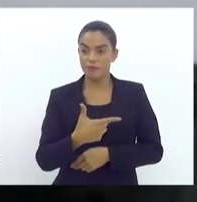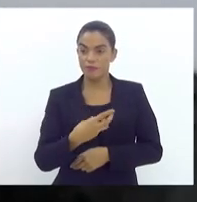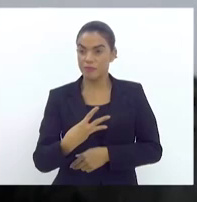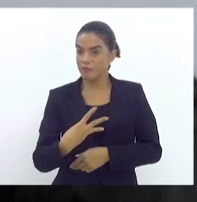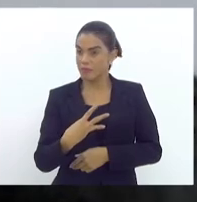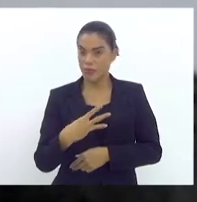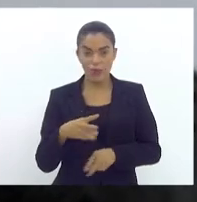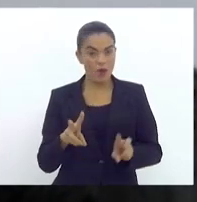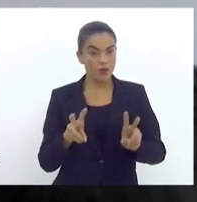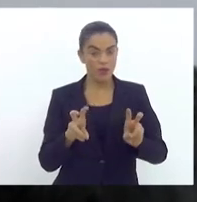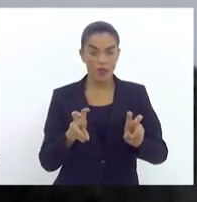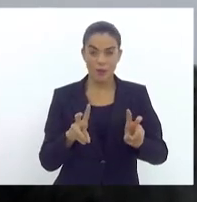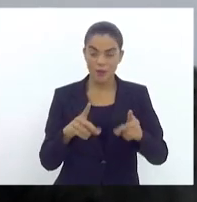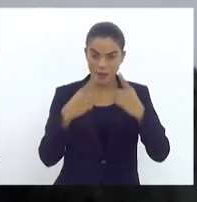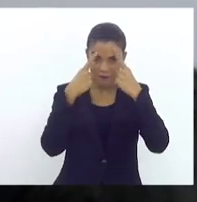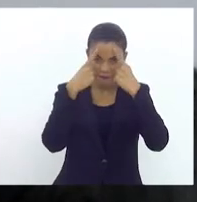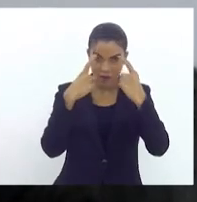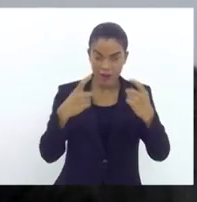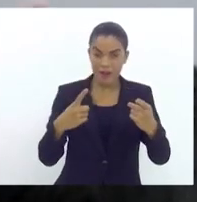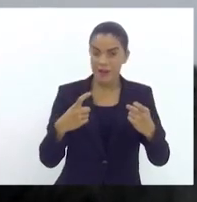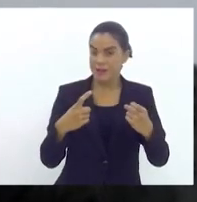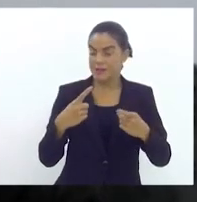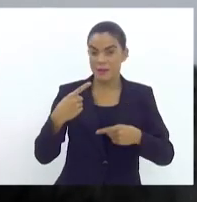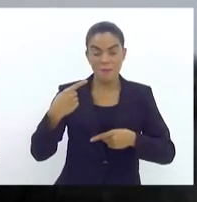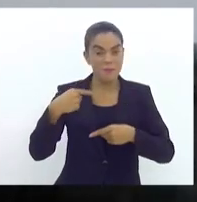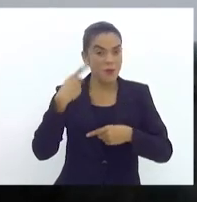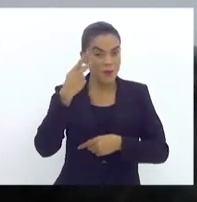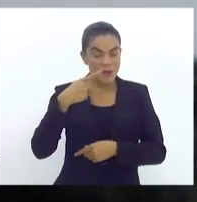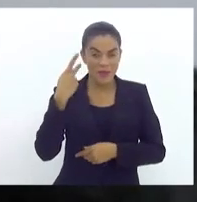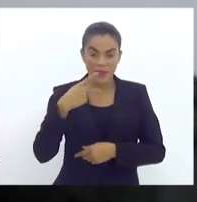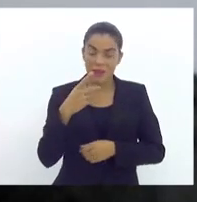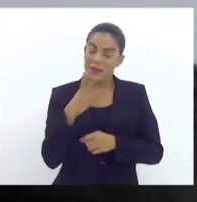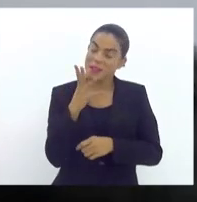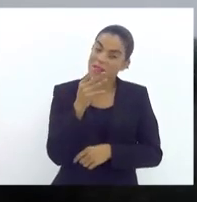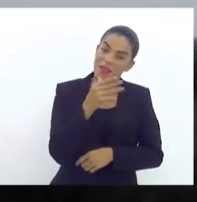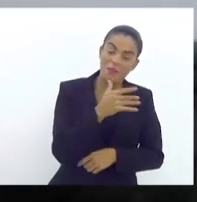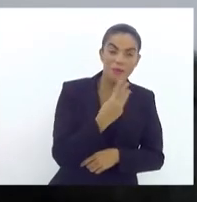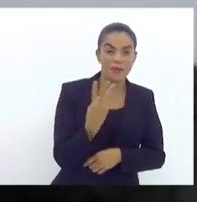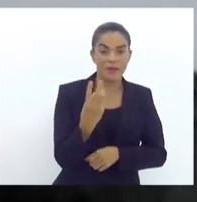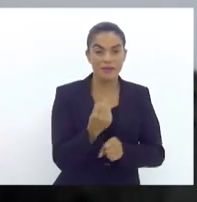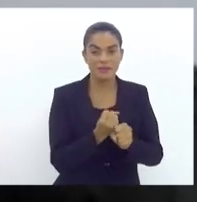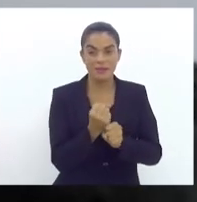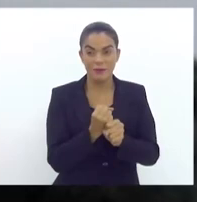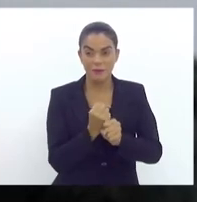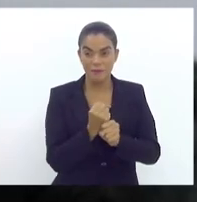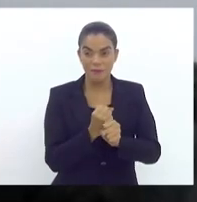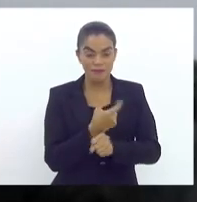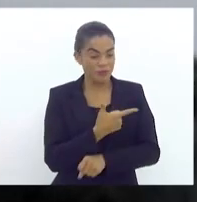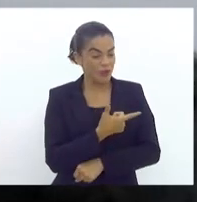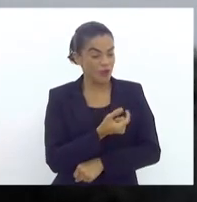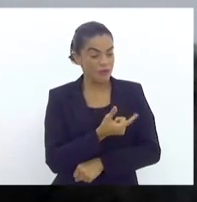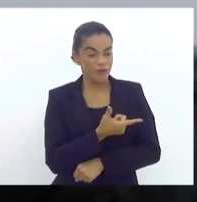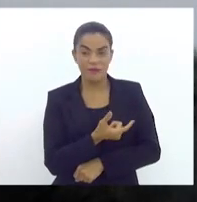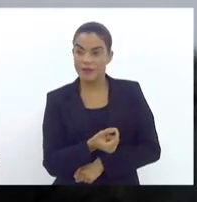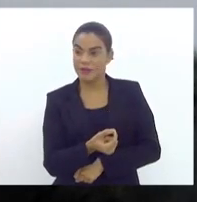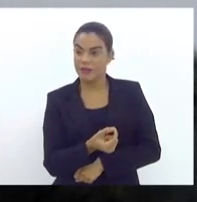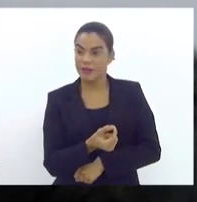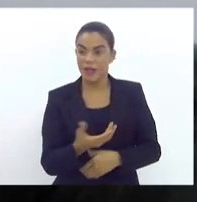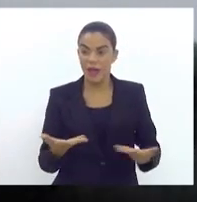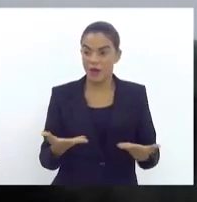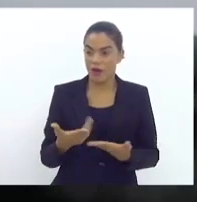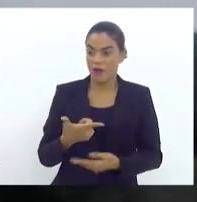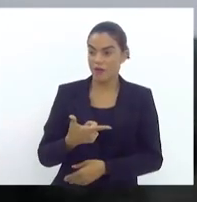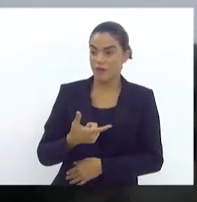aqui do tema da violência política se levou três anos então a gente entende que em 2020 a gente em